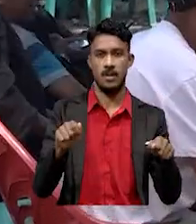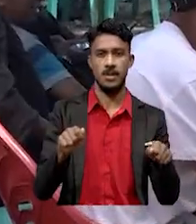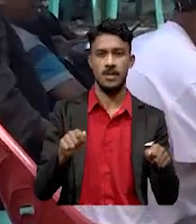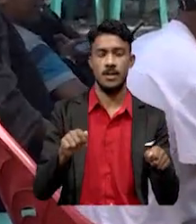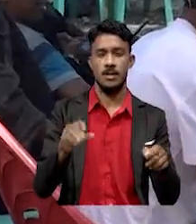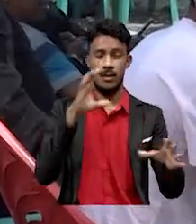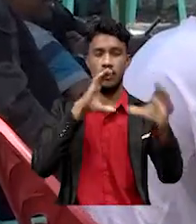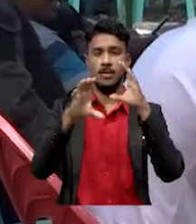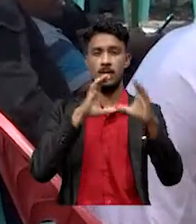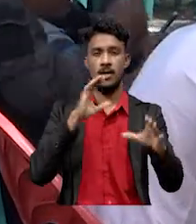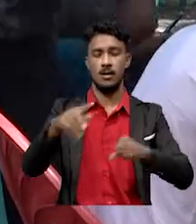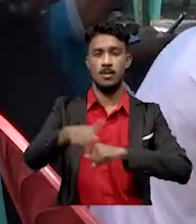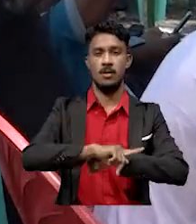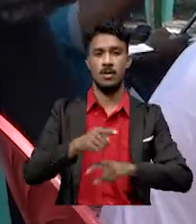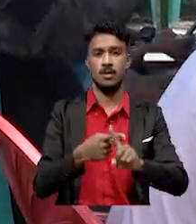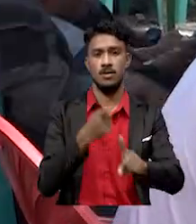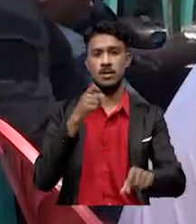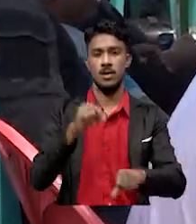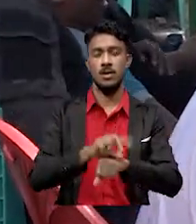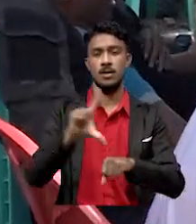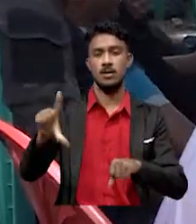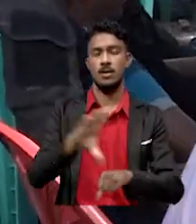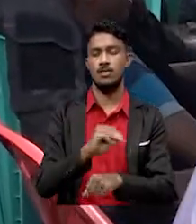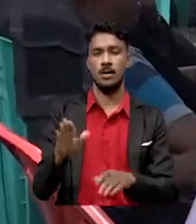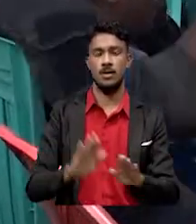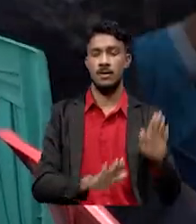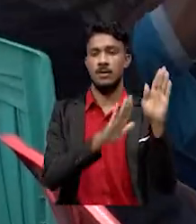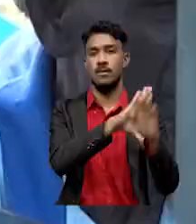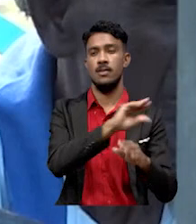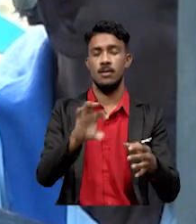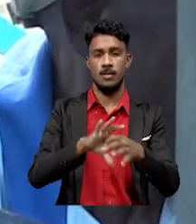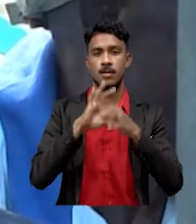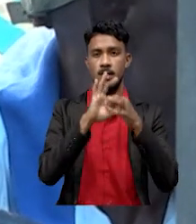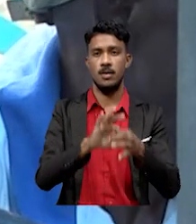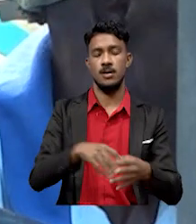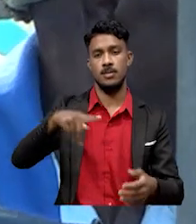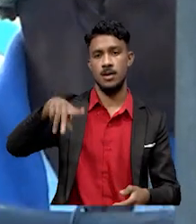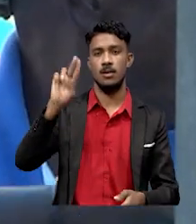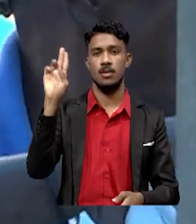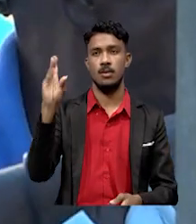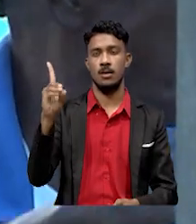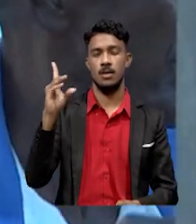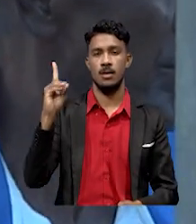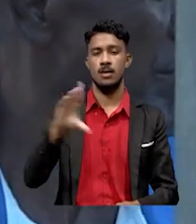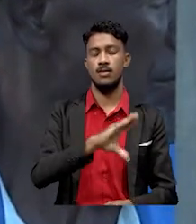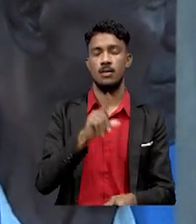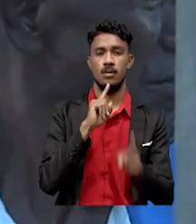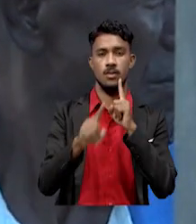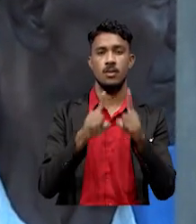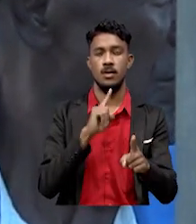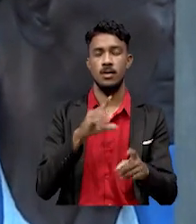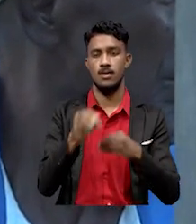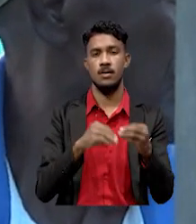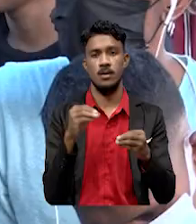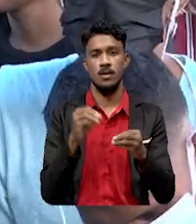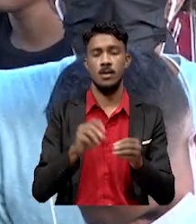komunika politika liusi nasional mos hato ba base ba liu mak militantes PUDD nian. Mo sa ta tete det katak ida ne